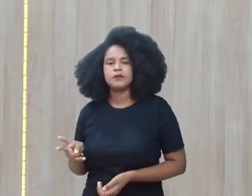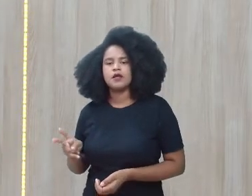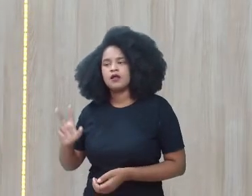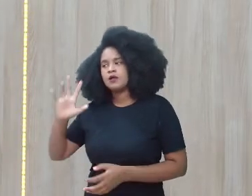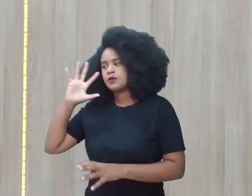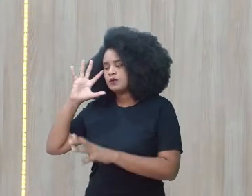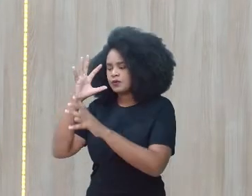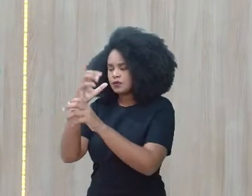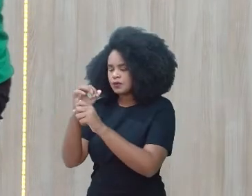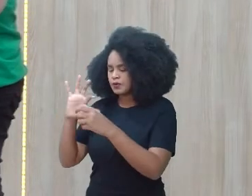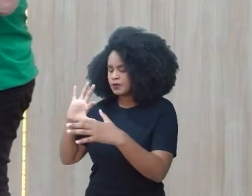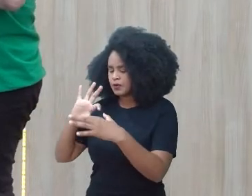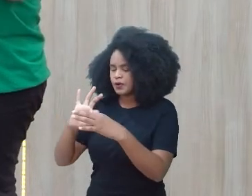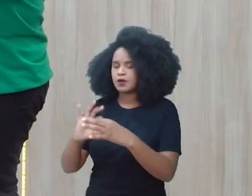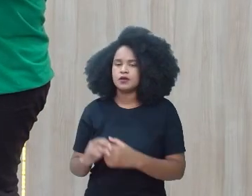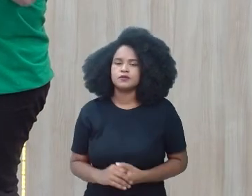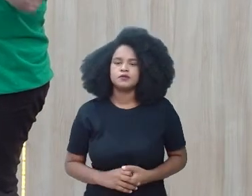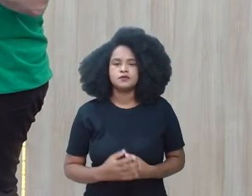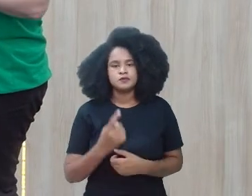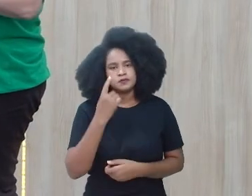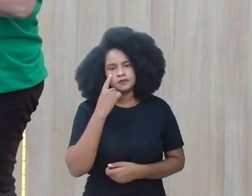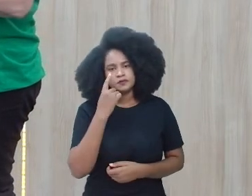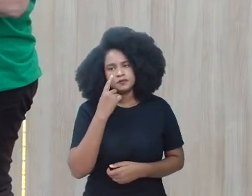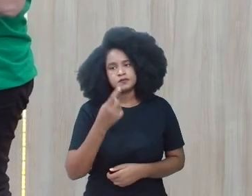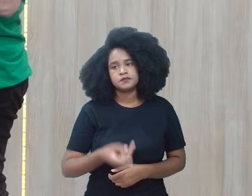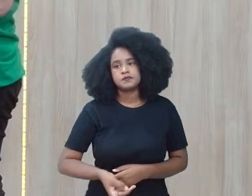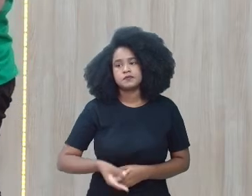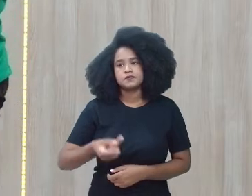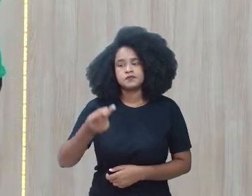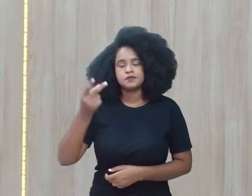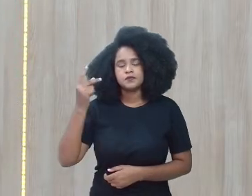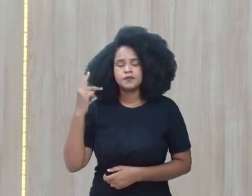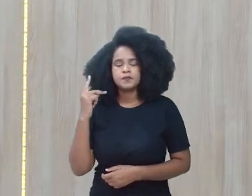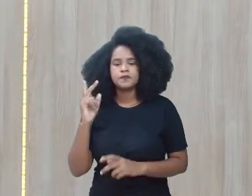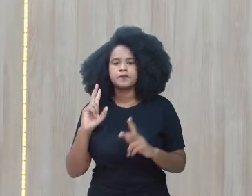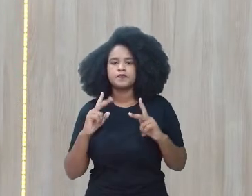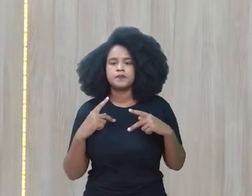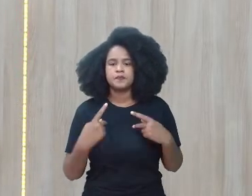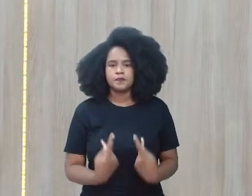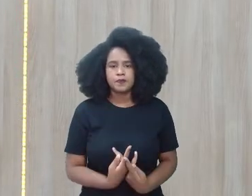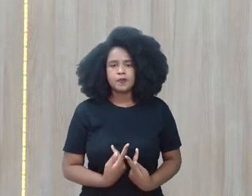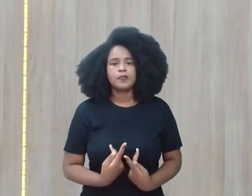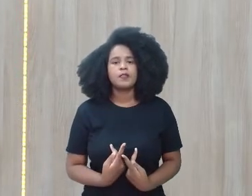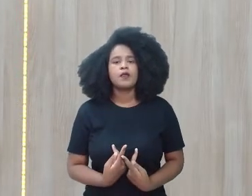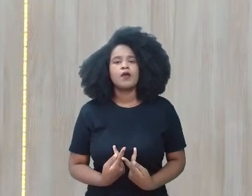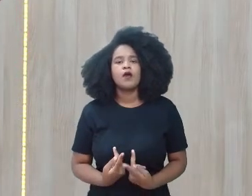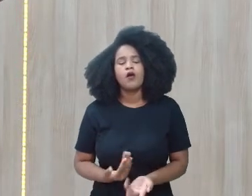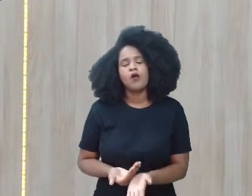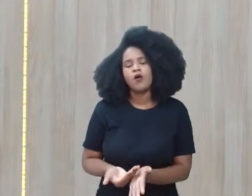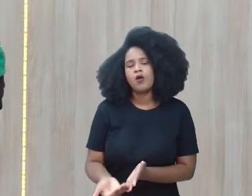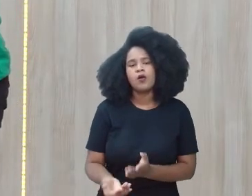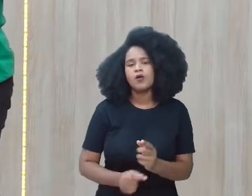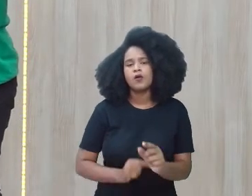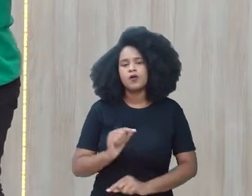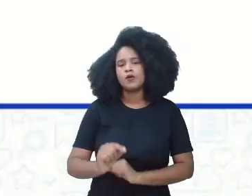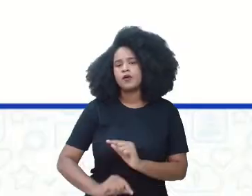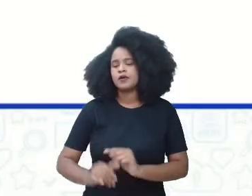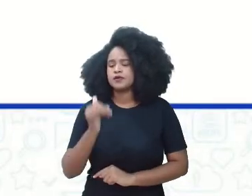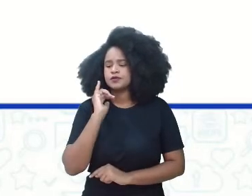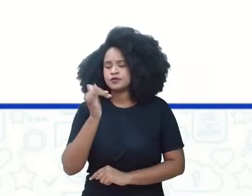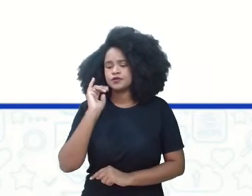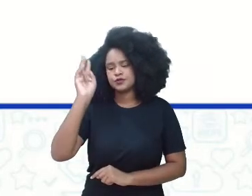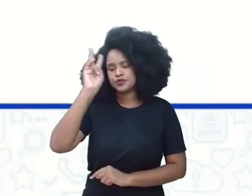Então, há muitos e muitos anos, o ser humano começou a contar histórias de todos os